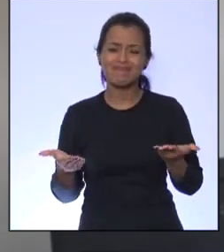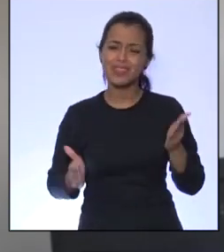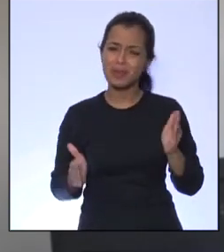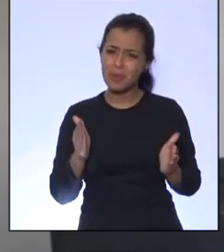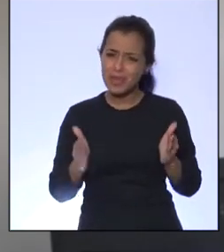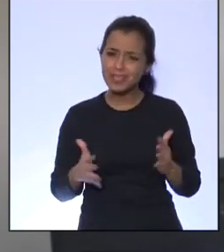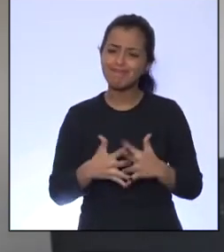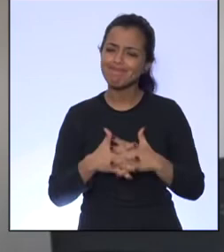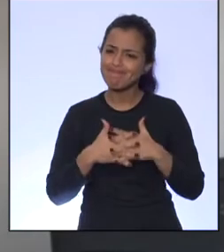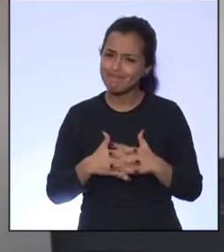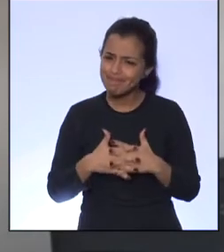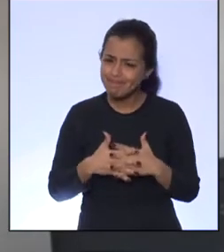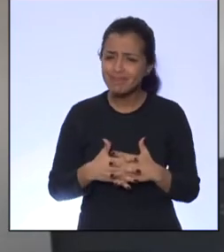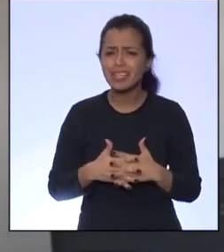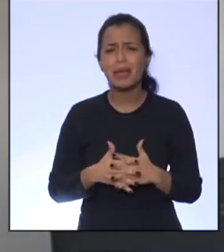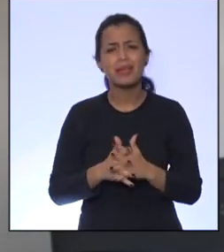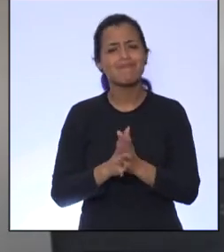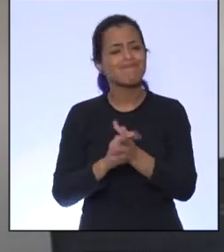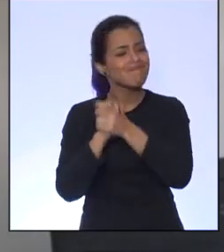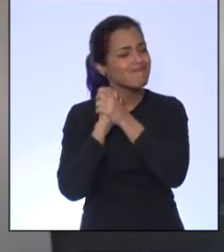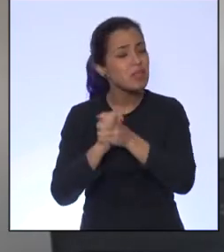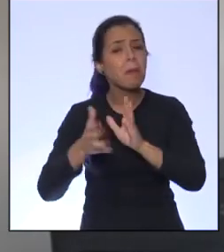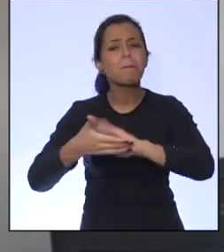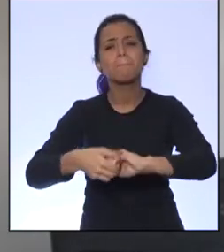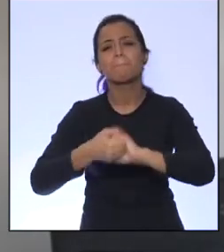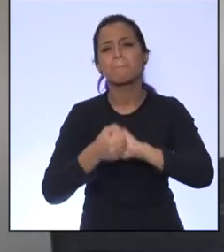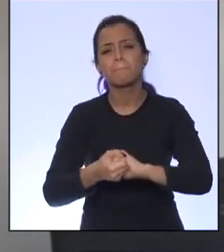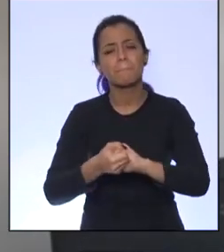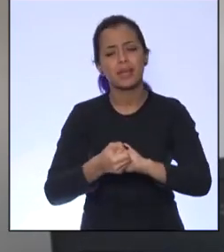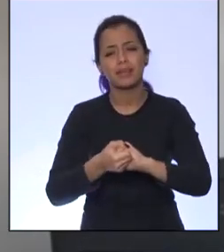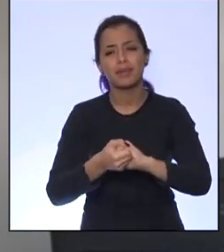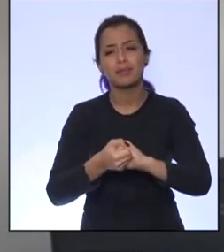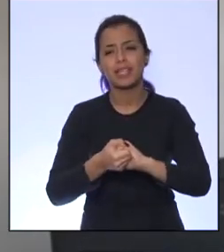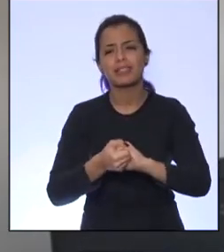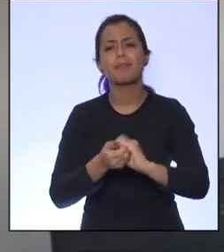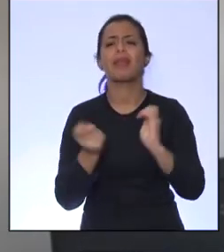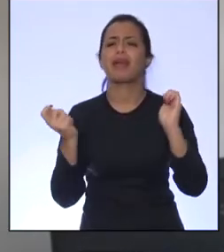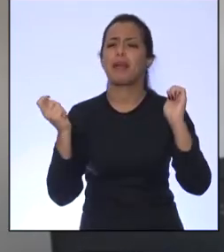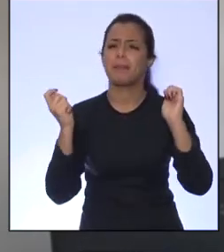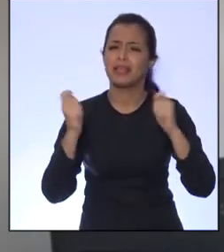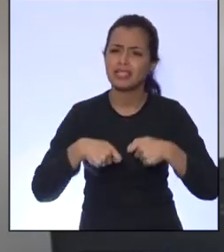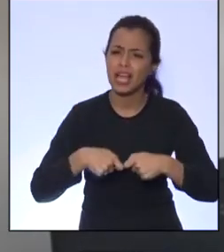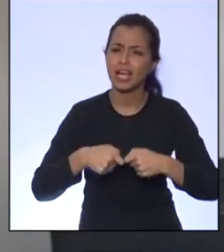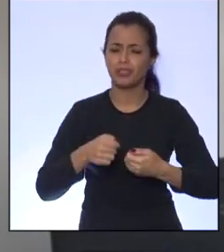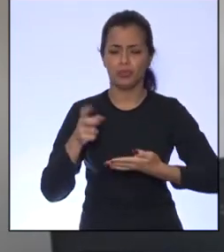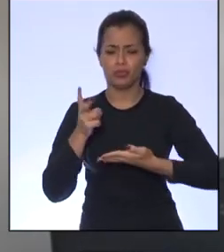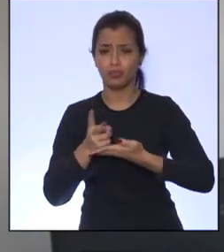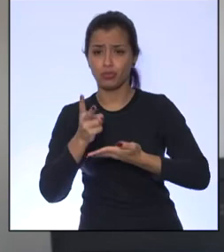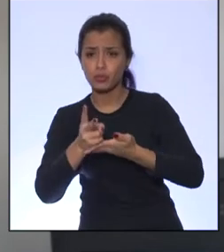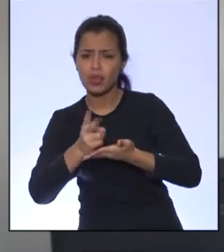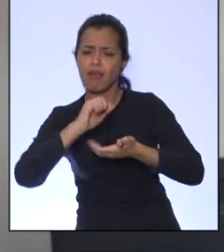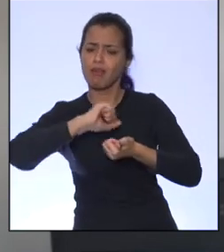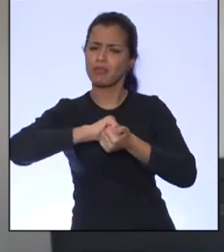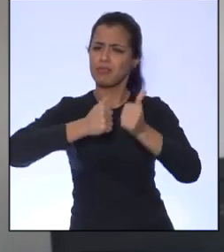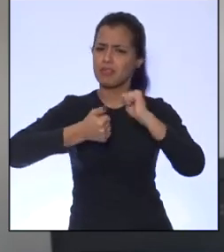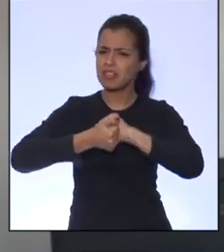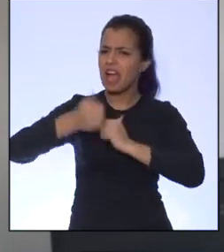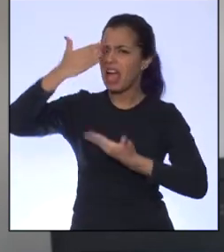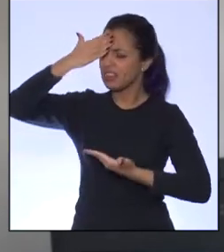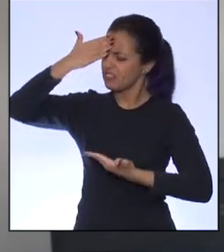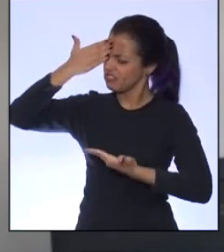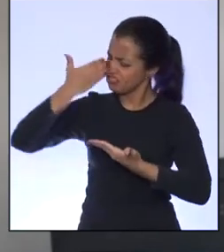difícil, parabéns pela capacidade de superação, de continuar acreditando,